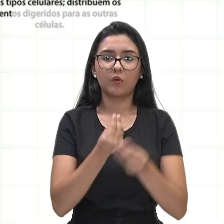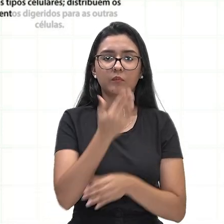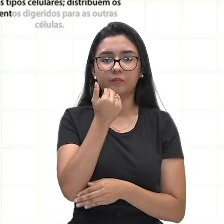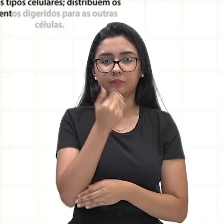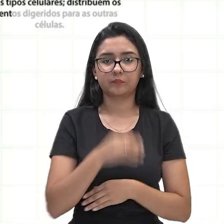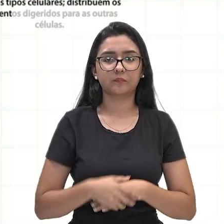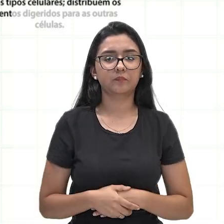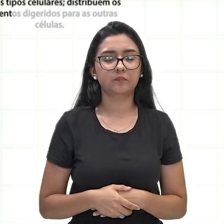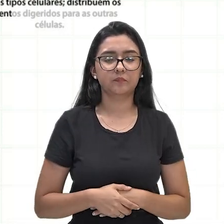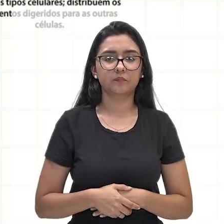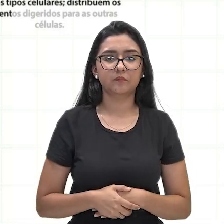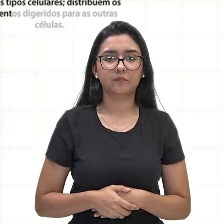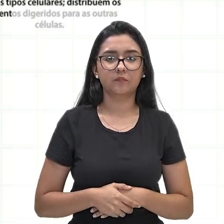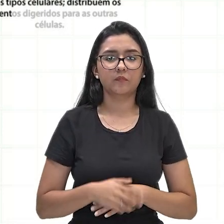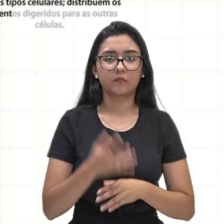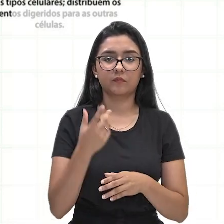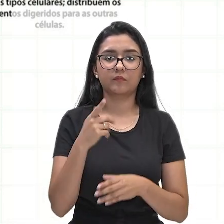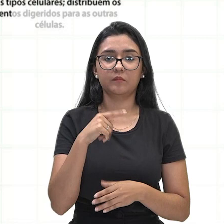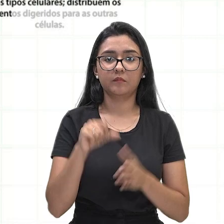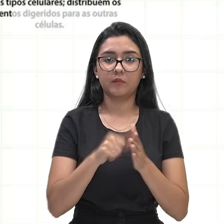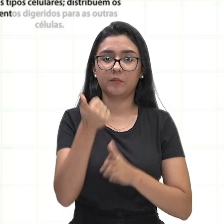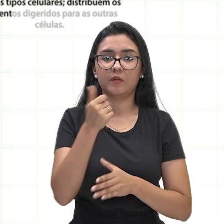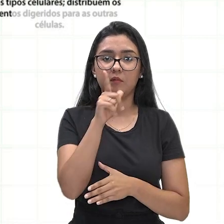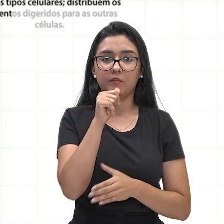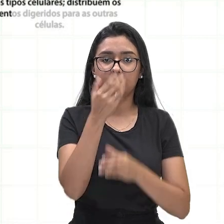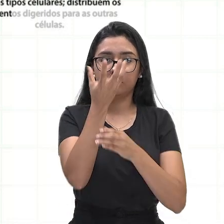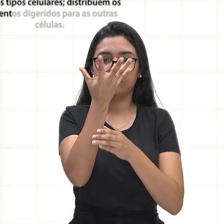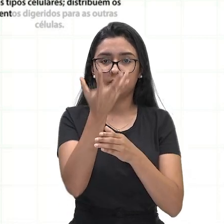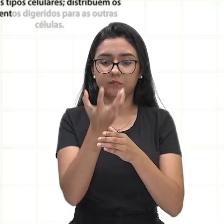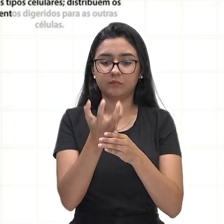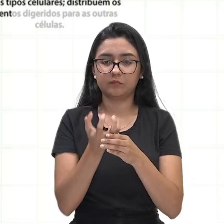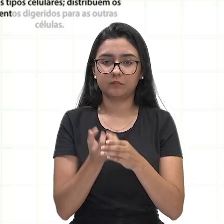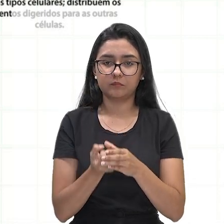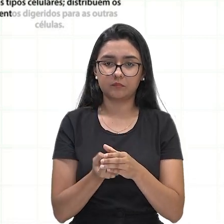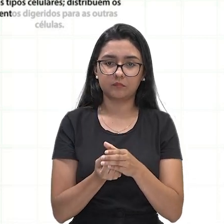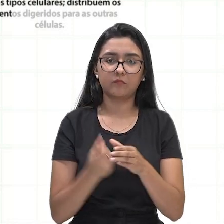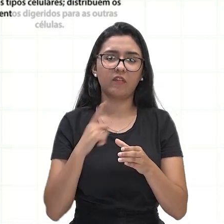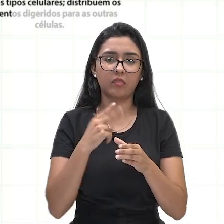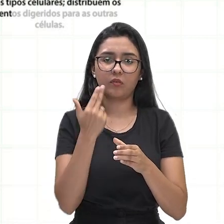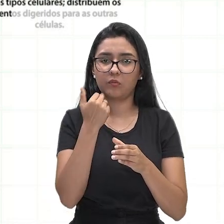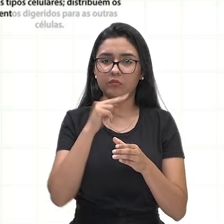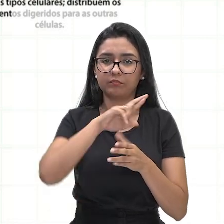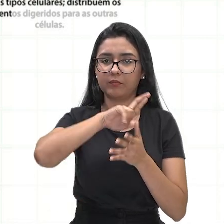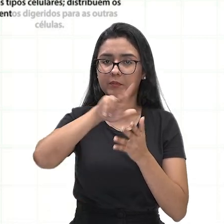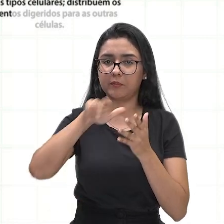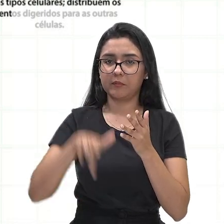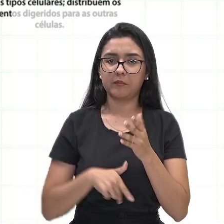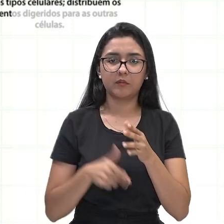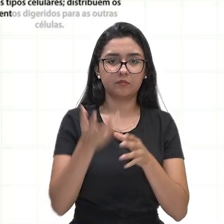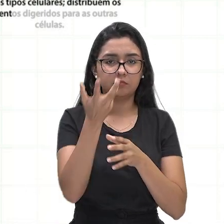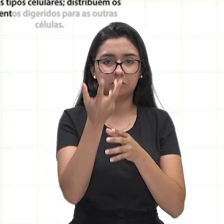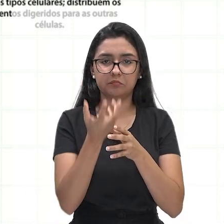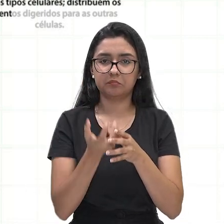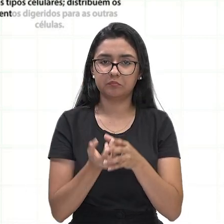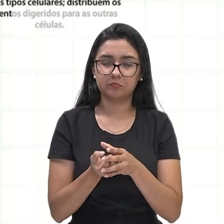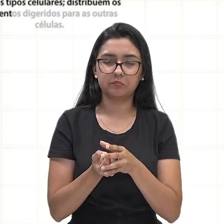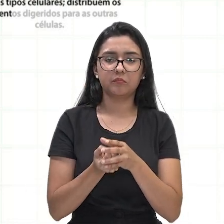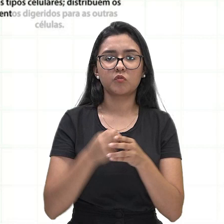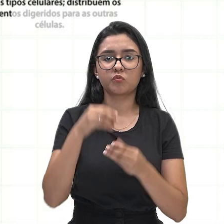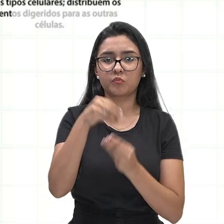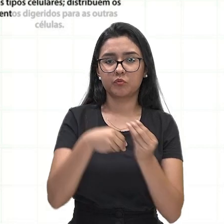vai se alimentar? Ele vai filtrar a água e nessa água sempre vai ter ali elementos, né, que estão